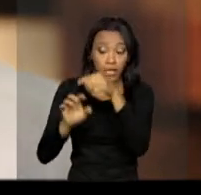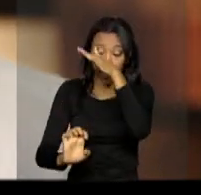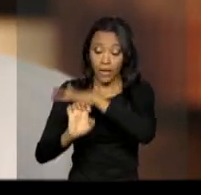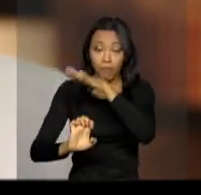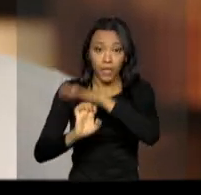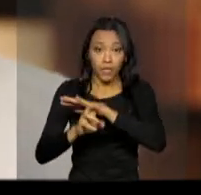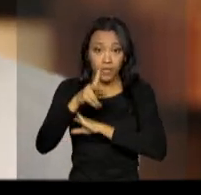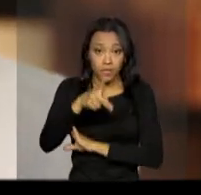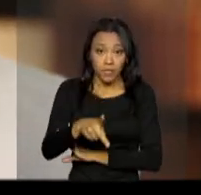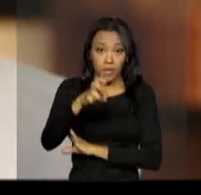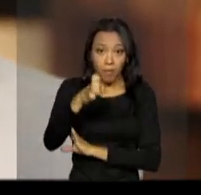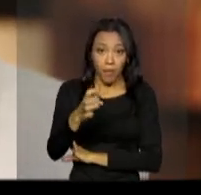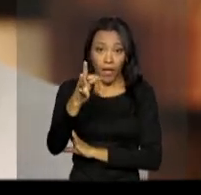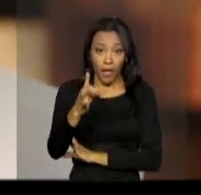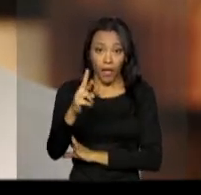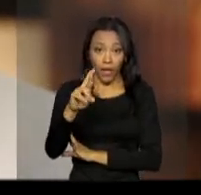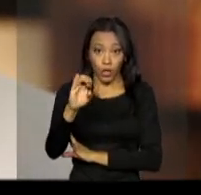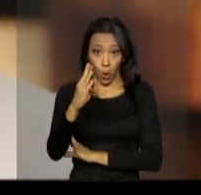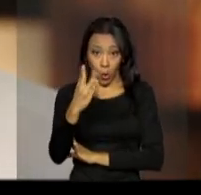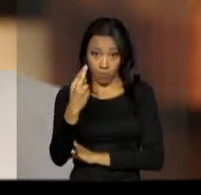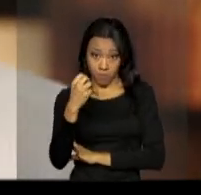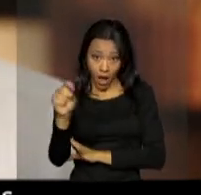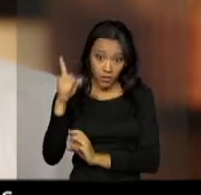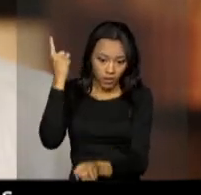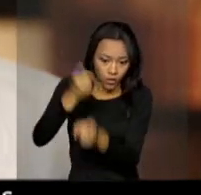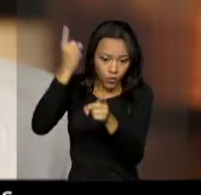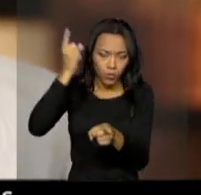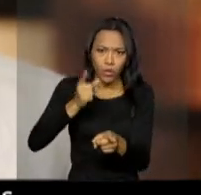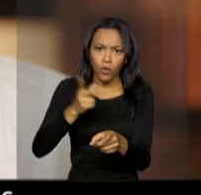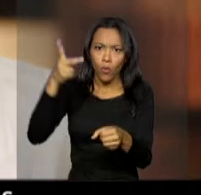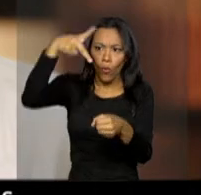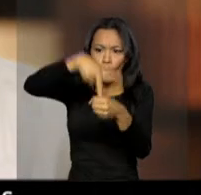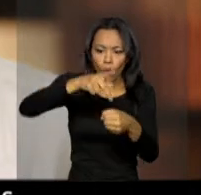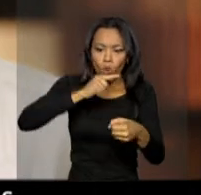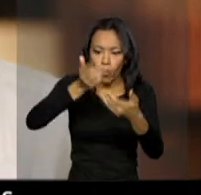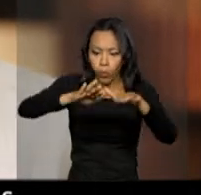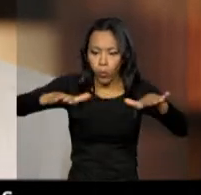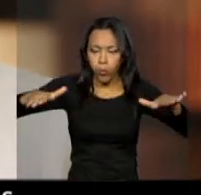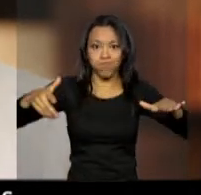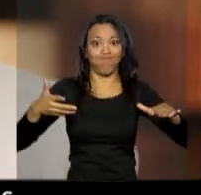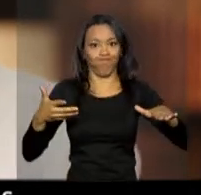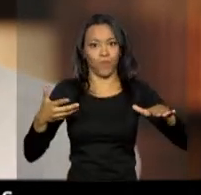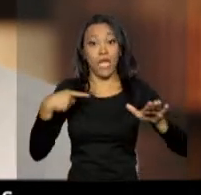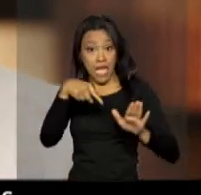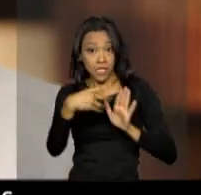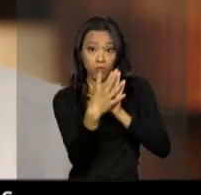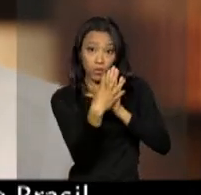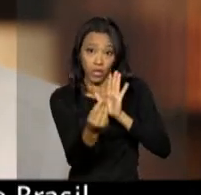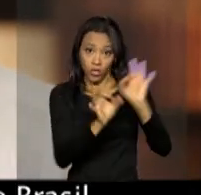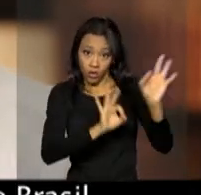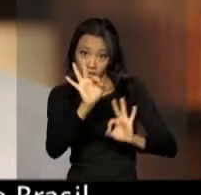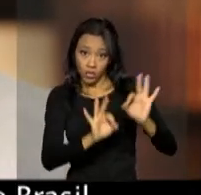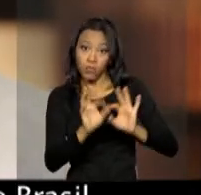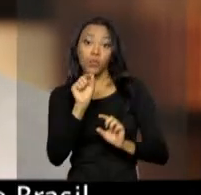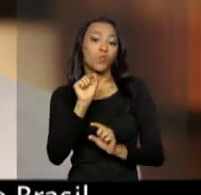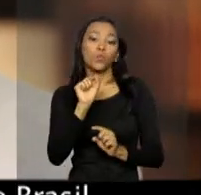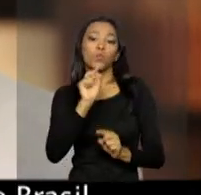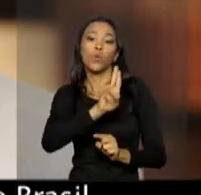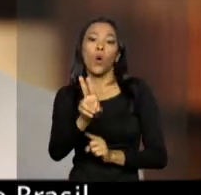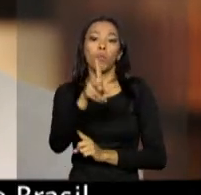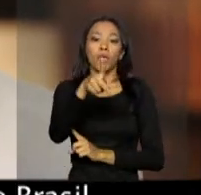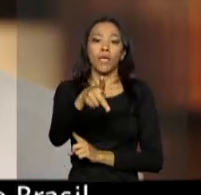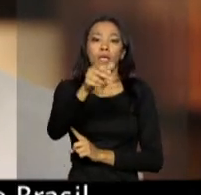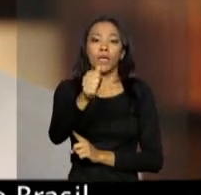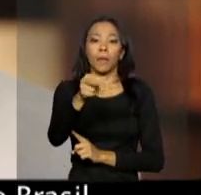Petrobras dessas gigantescas jazidas, o modelo de partilha que nós construímos significa também